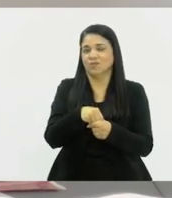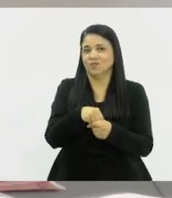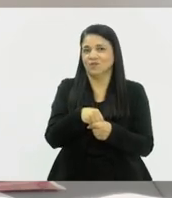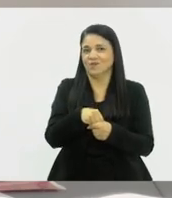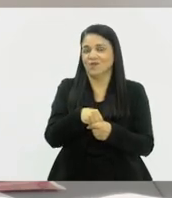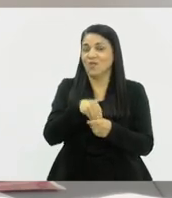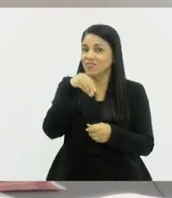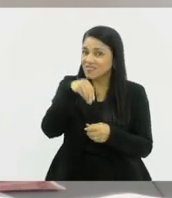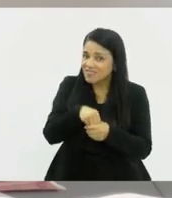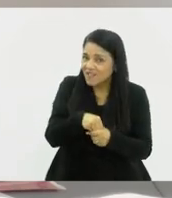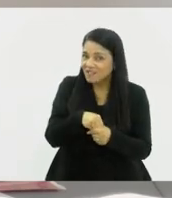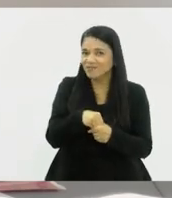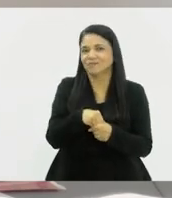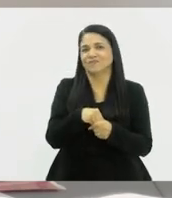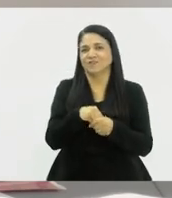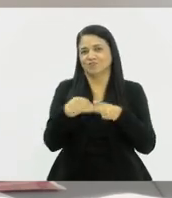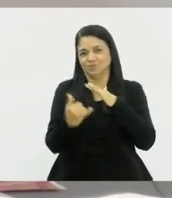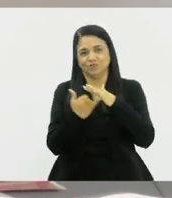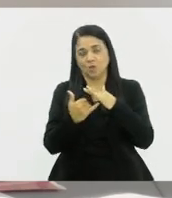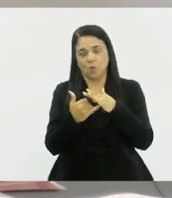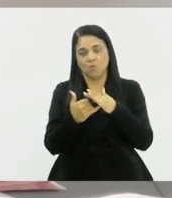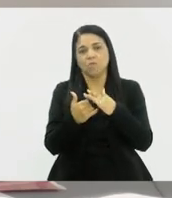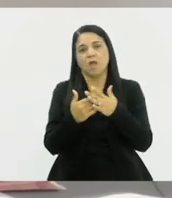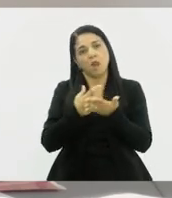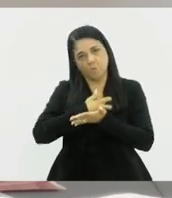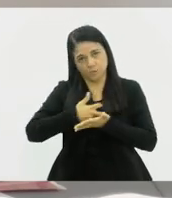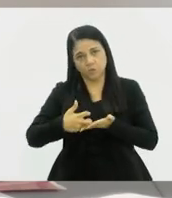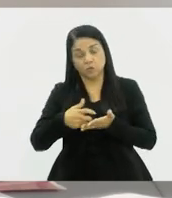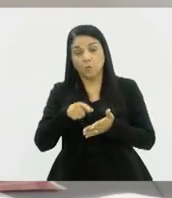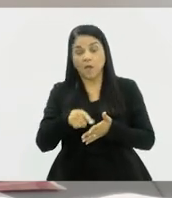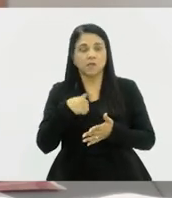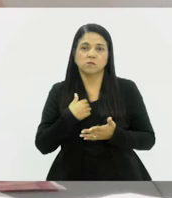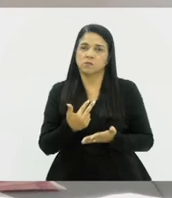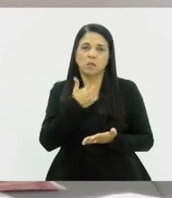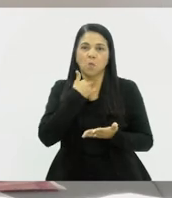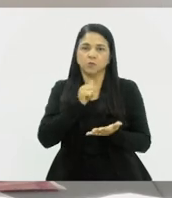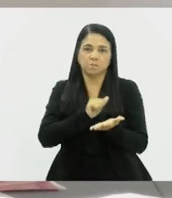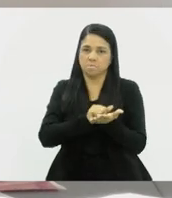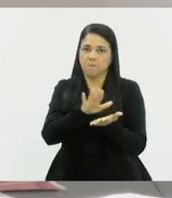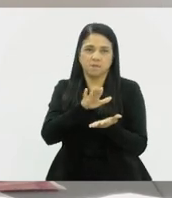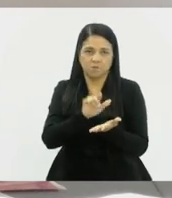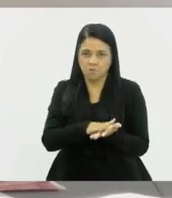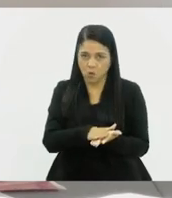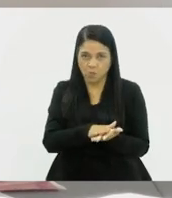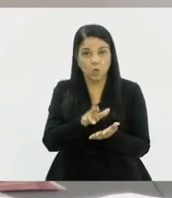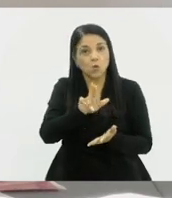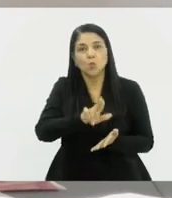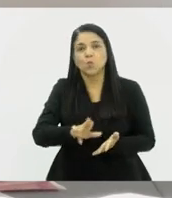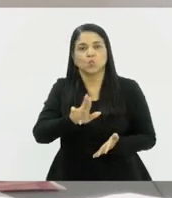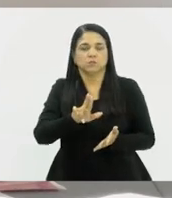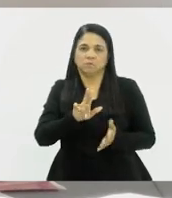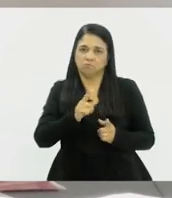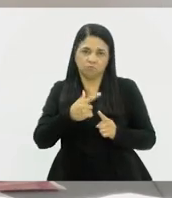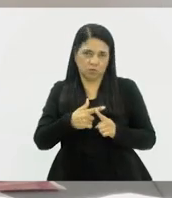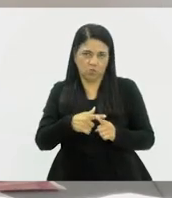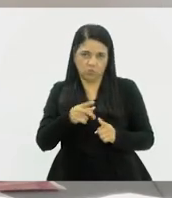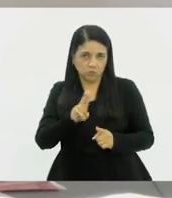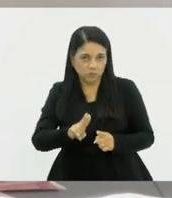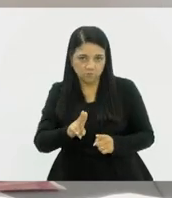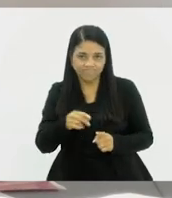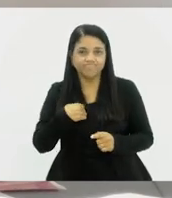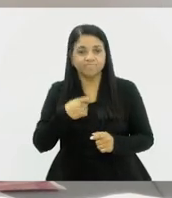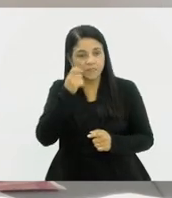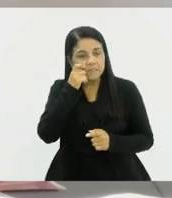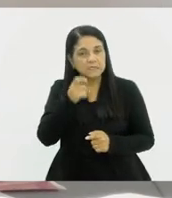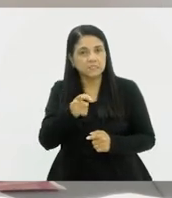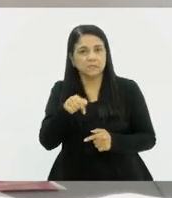lambança que que aprontar mas não pode ser exonerado pelo fato de ser usuário isso é uma coisa interessante o